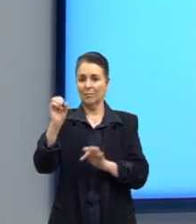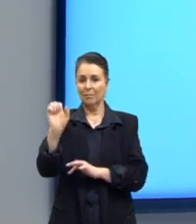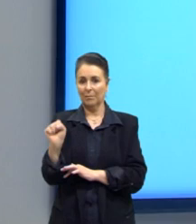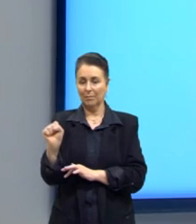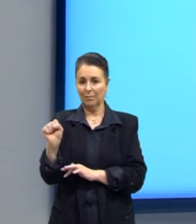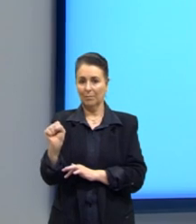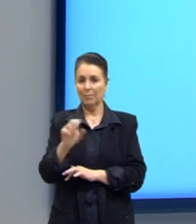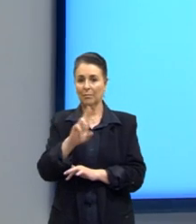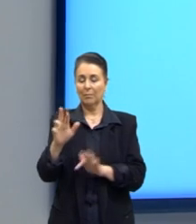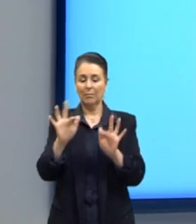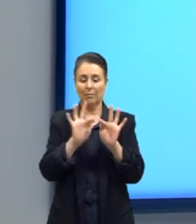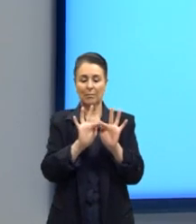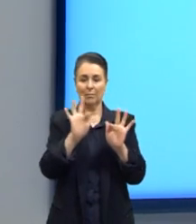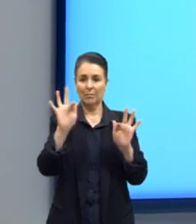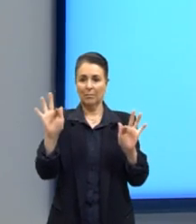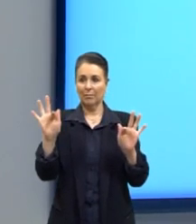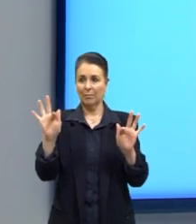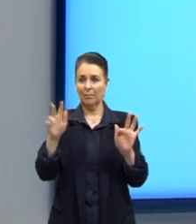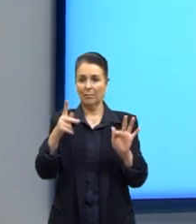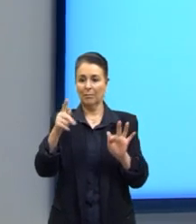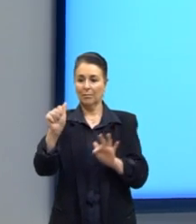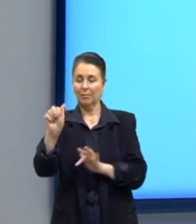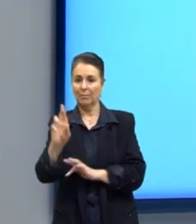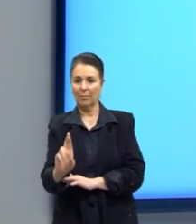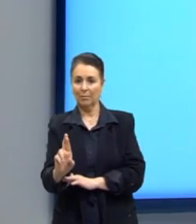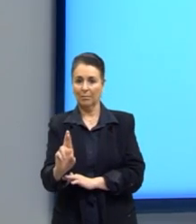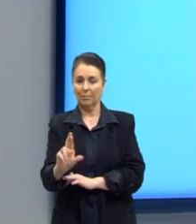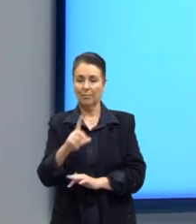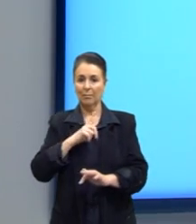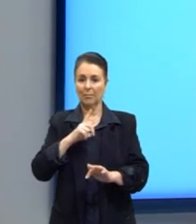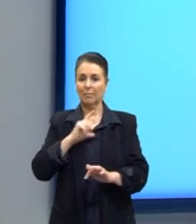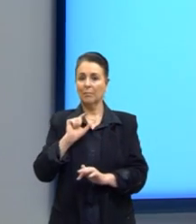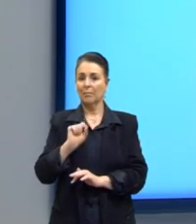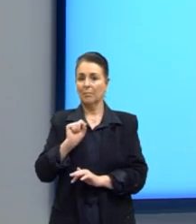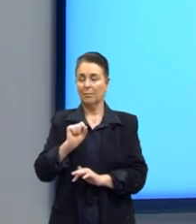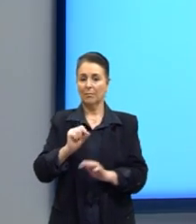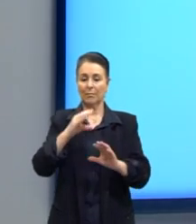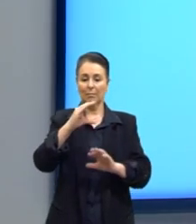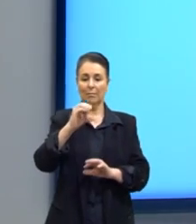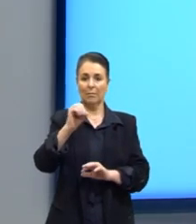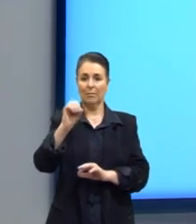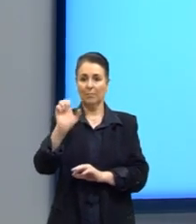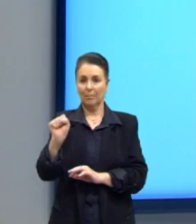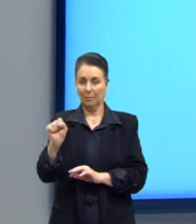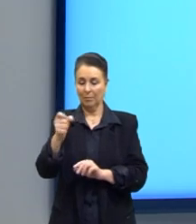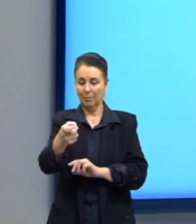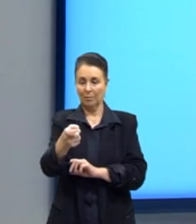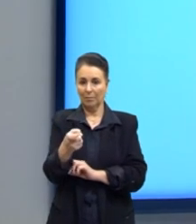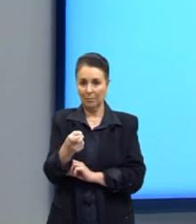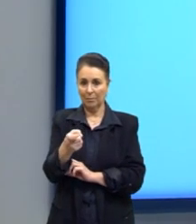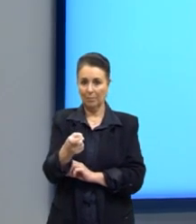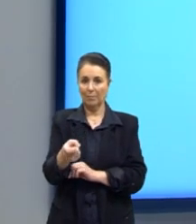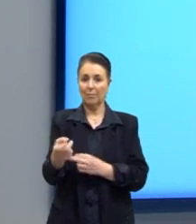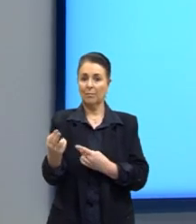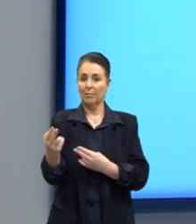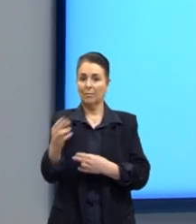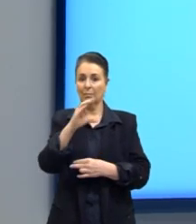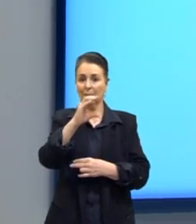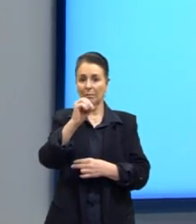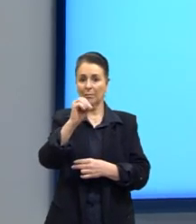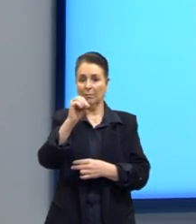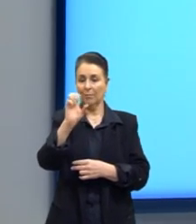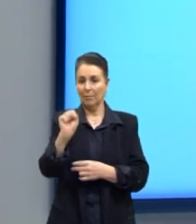ela é chamada de função par então nós temos o seguinte cosseno de x é igual ao